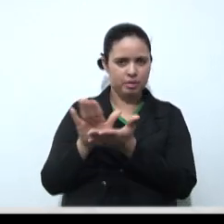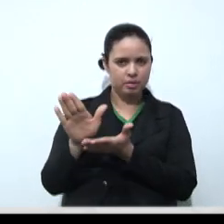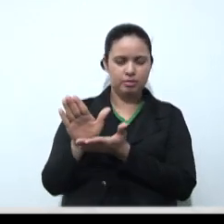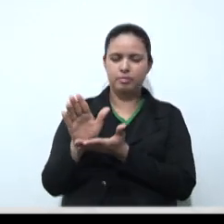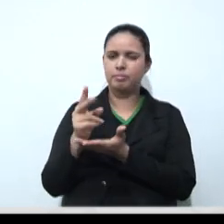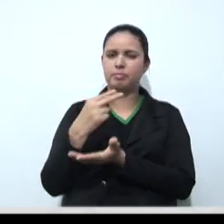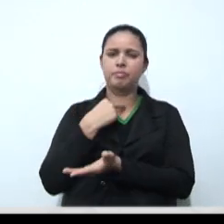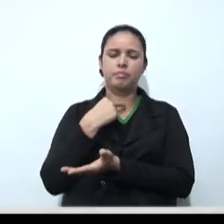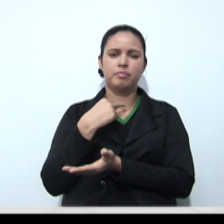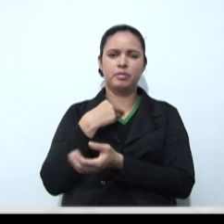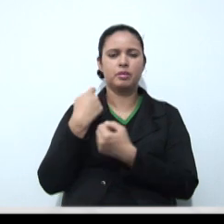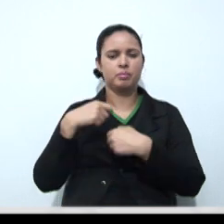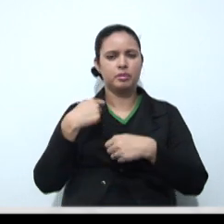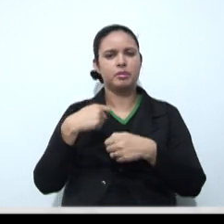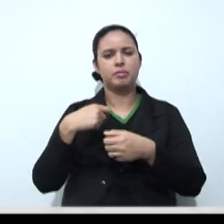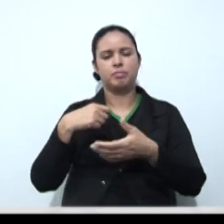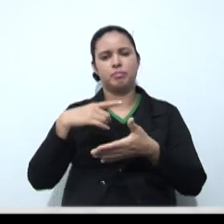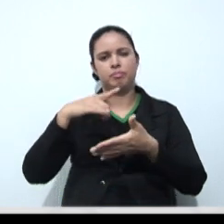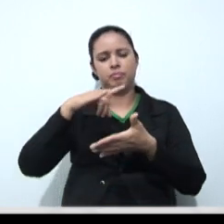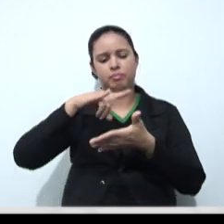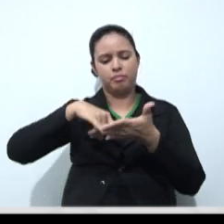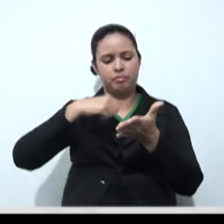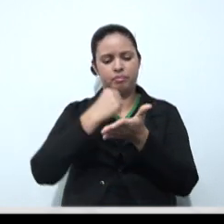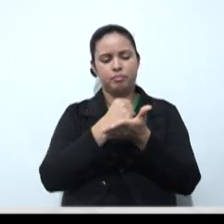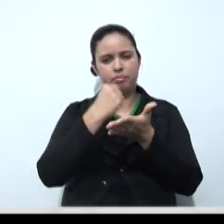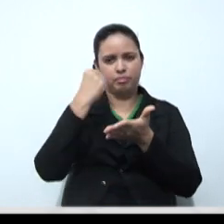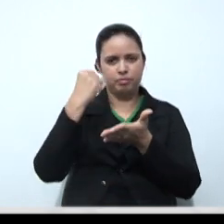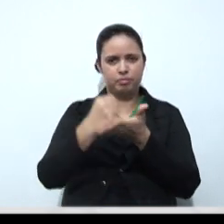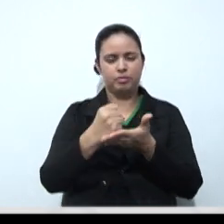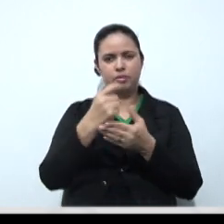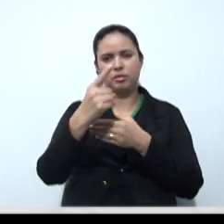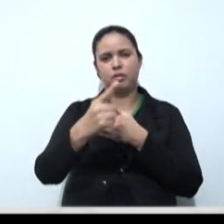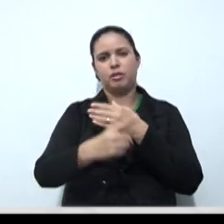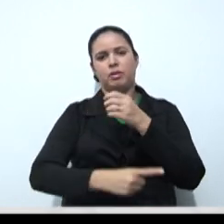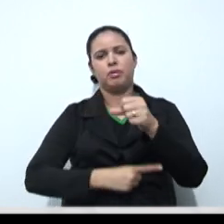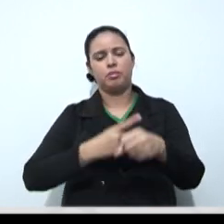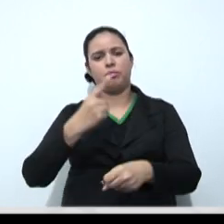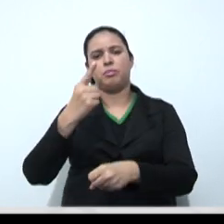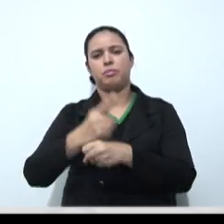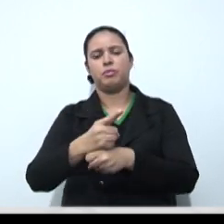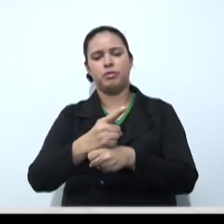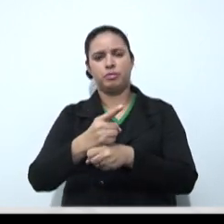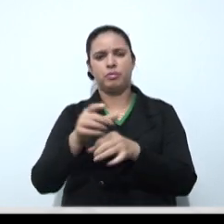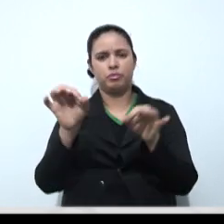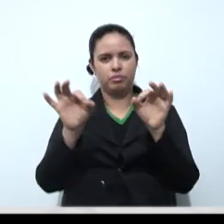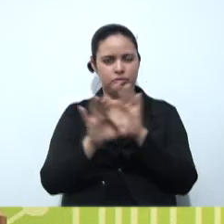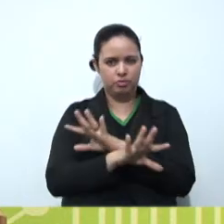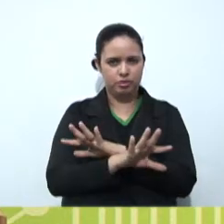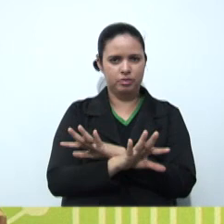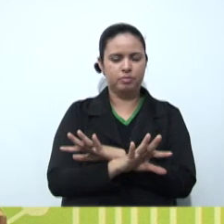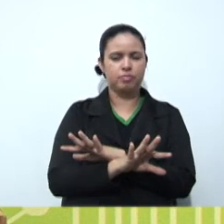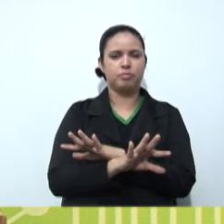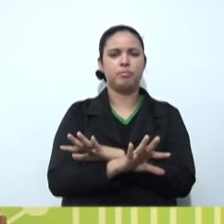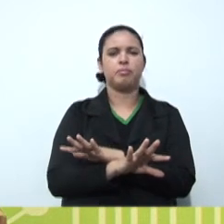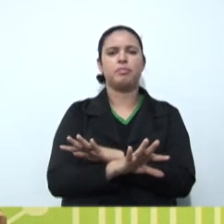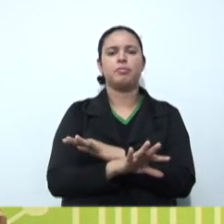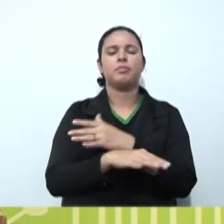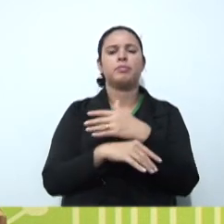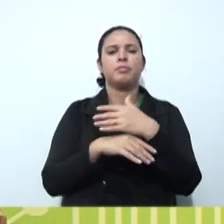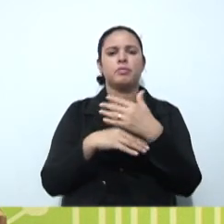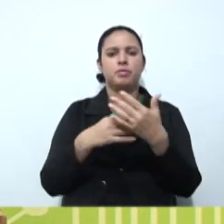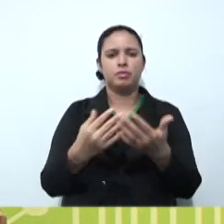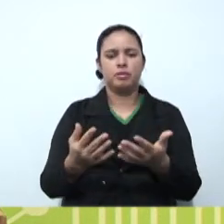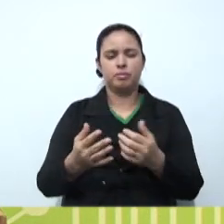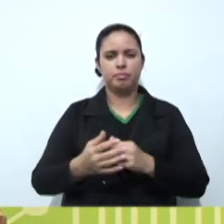desde o registro da sua candidatura até 1 ano após o final do seu mandato. Volta aqui para mim. Então